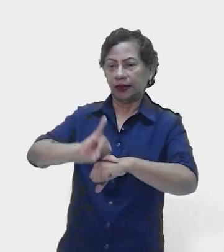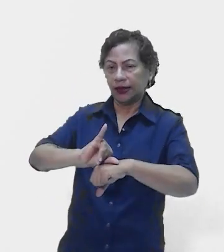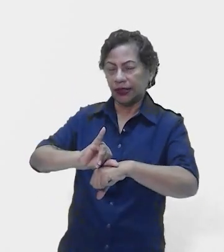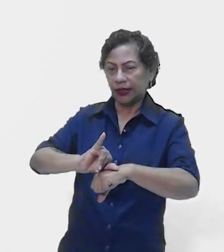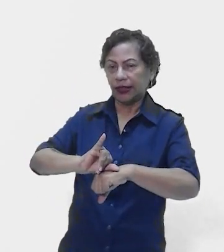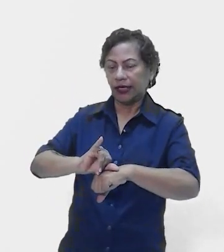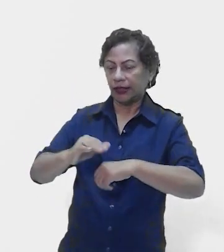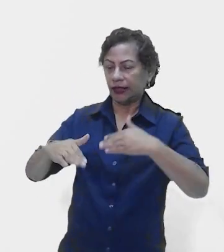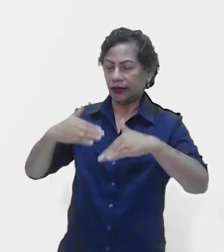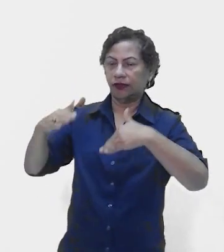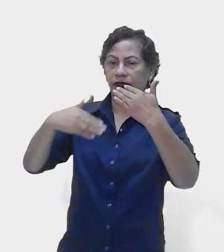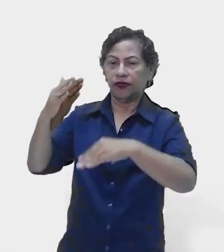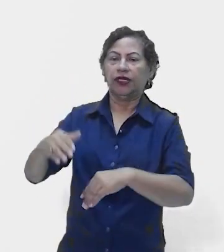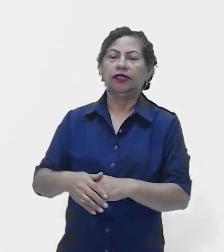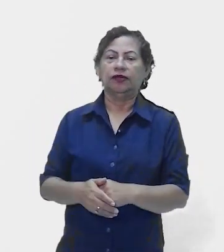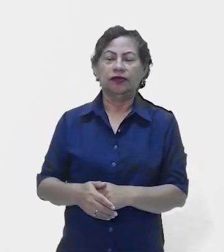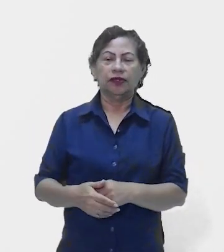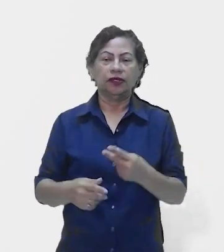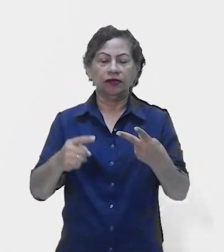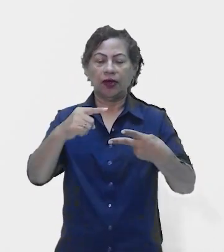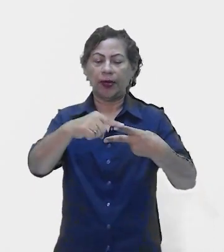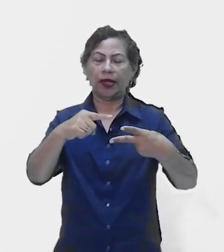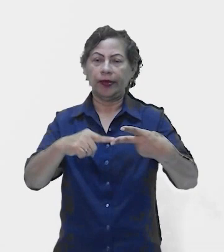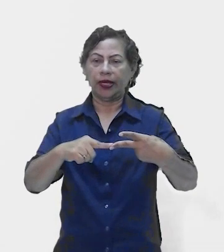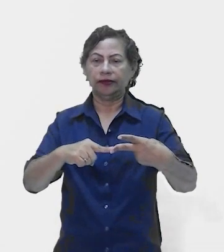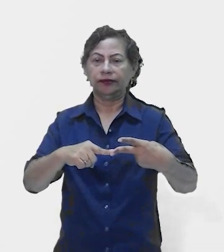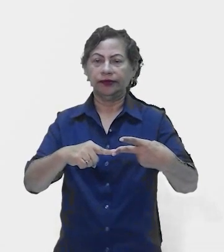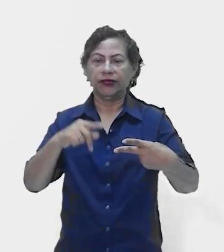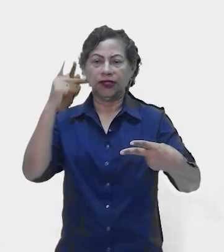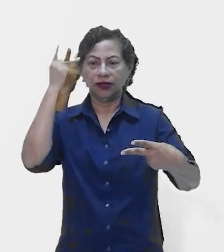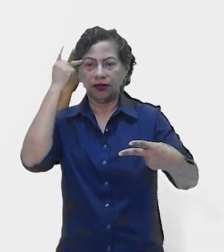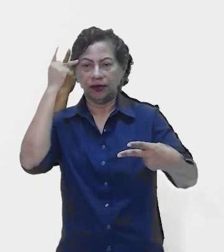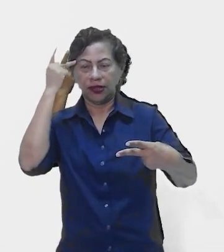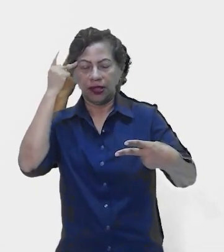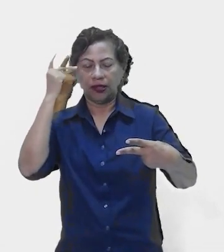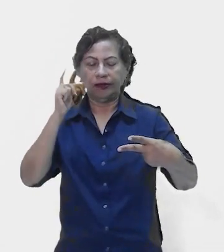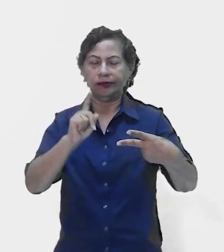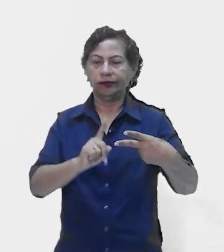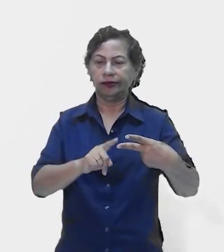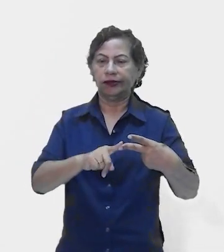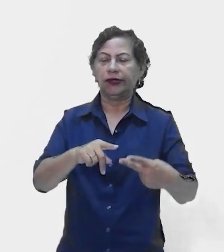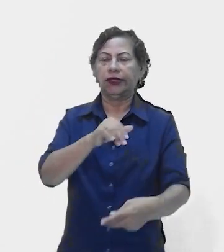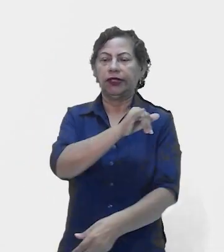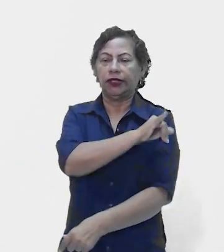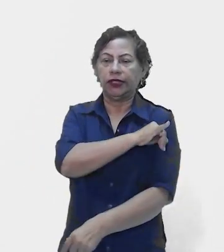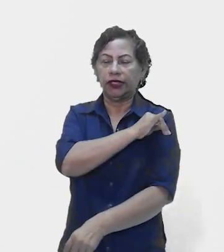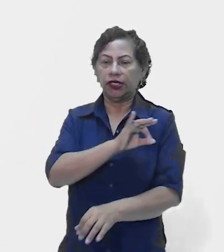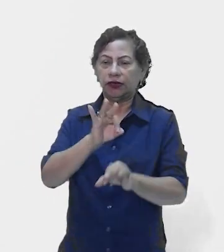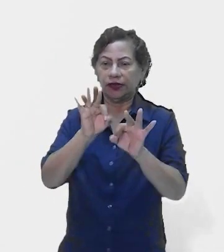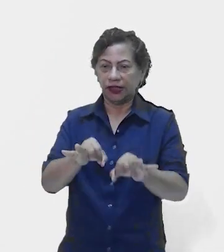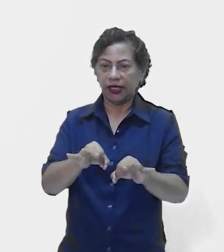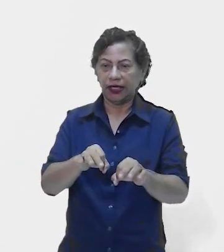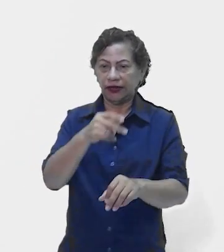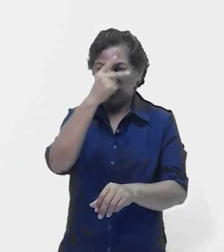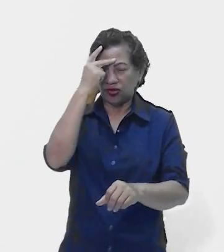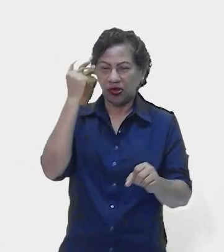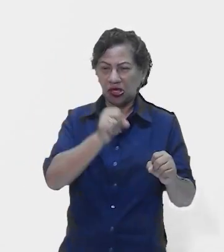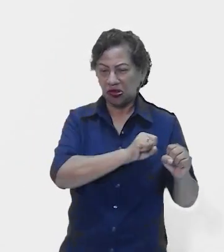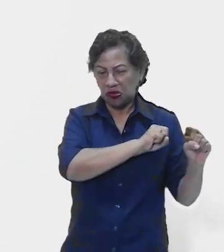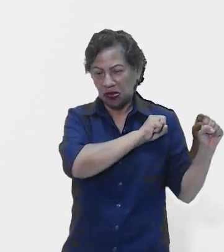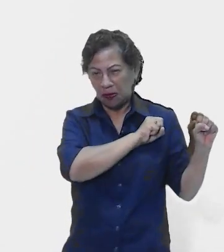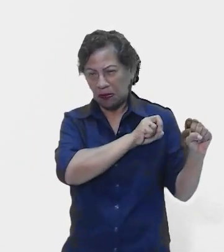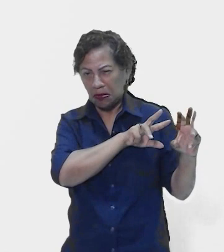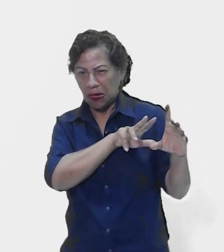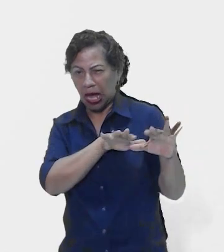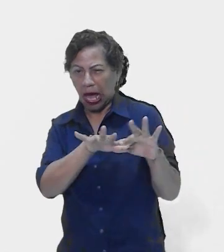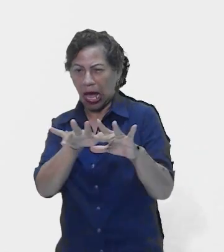cidades do Rio de Janeiro e as cidades de São Paulo, certo? E à medida que outras